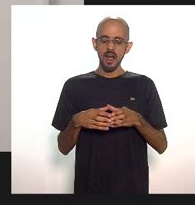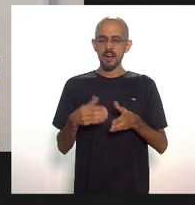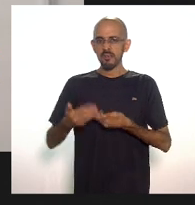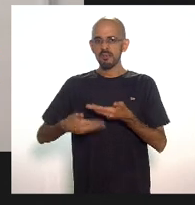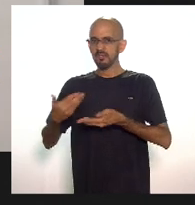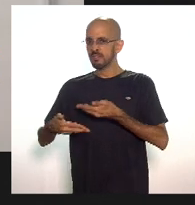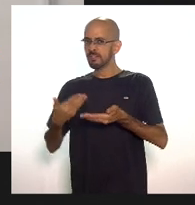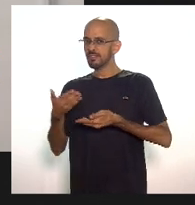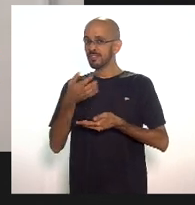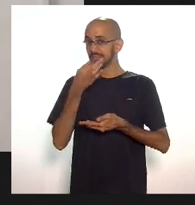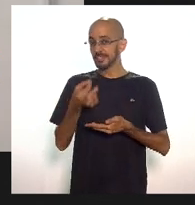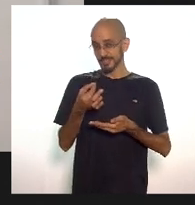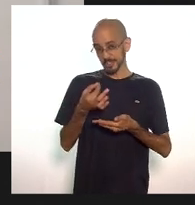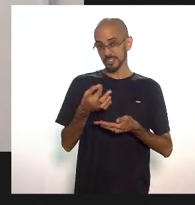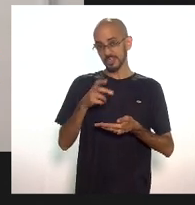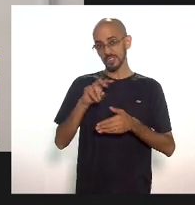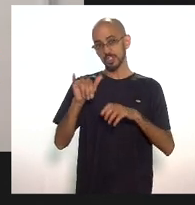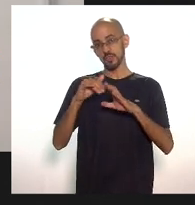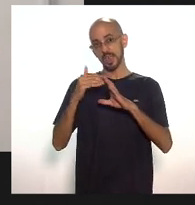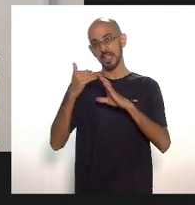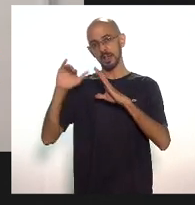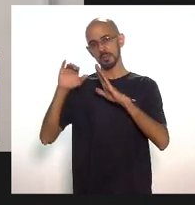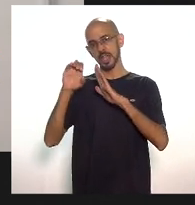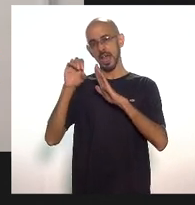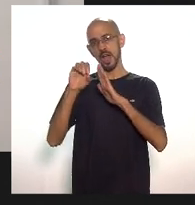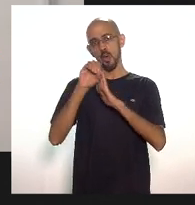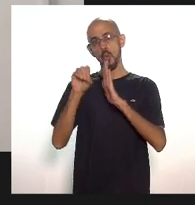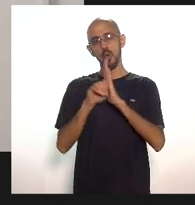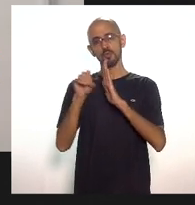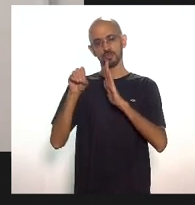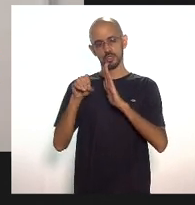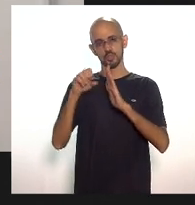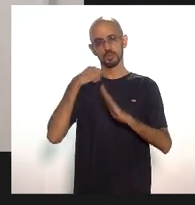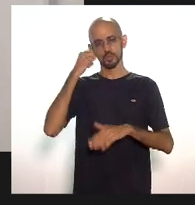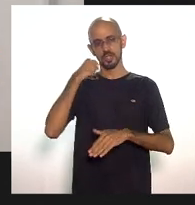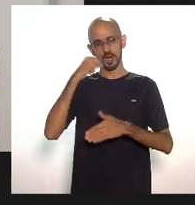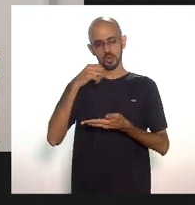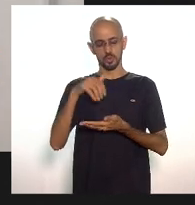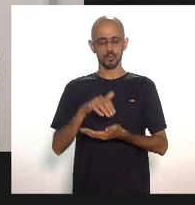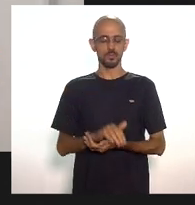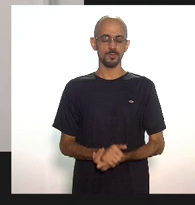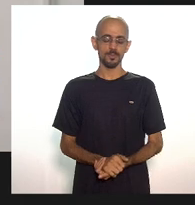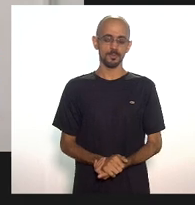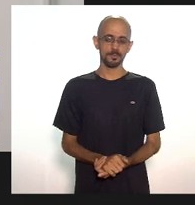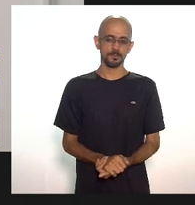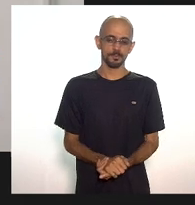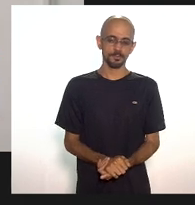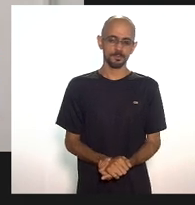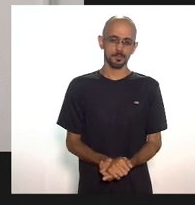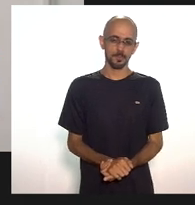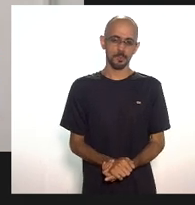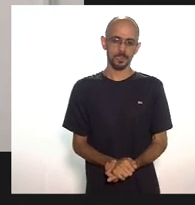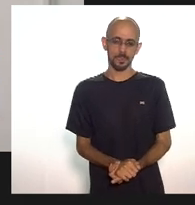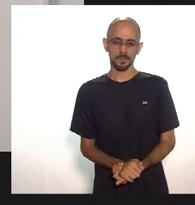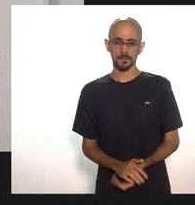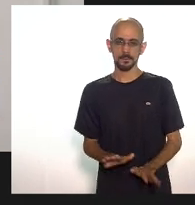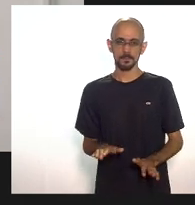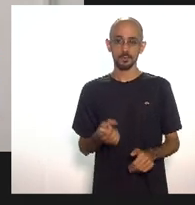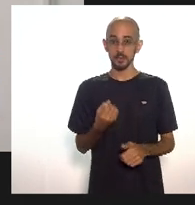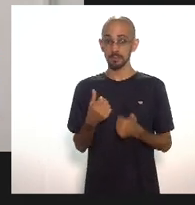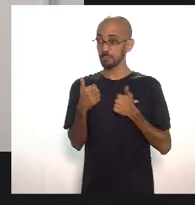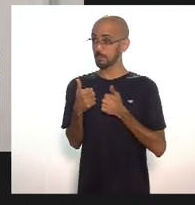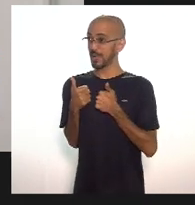que nós vamos encaminhar oficialmente ao gabinete do senador, né, relator da matéria. Está bem assim